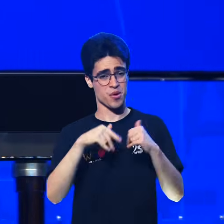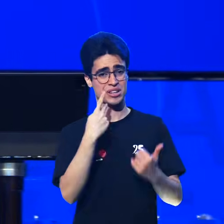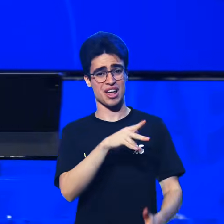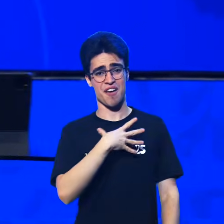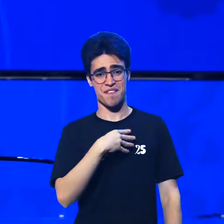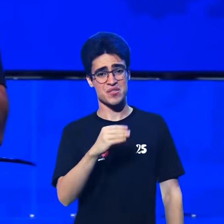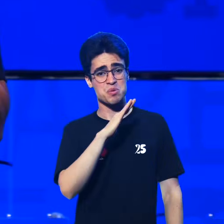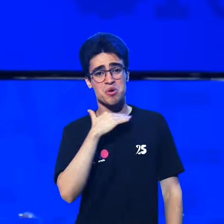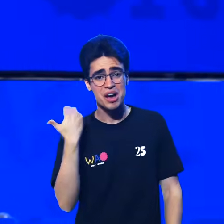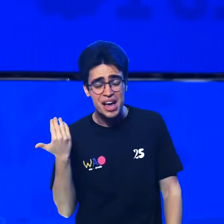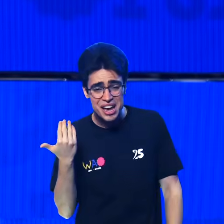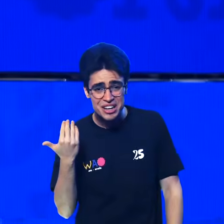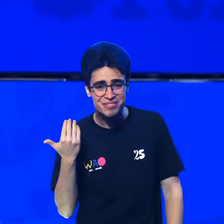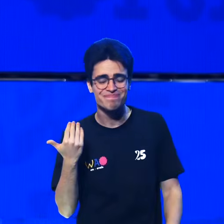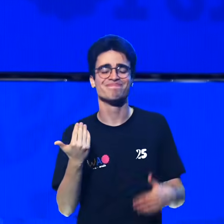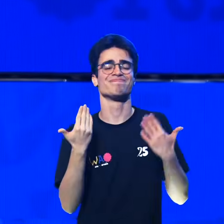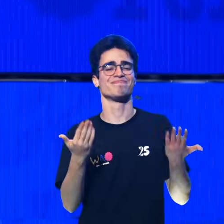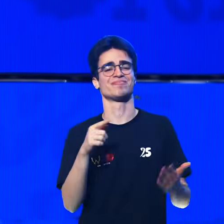trouxe ela.